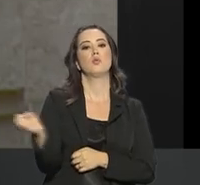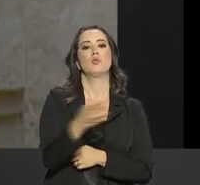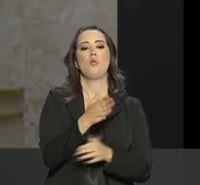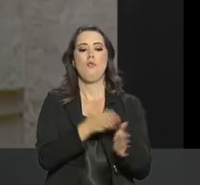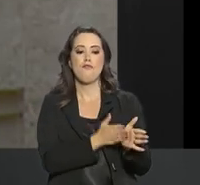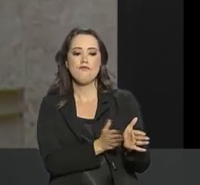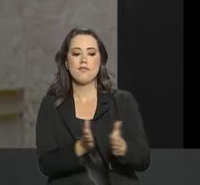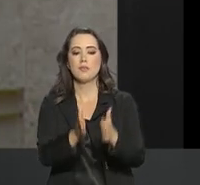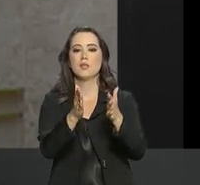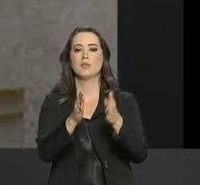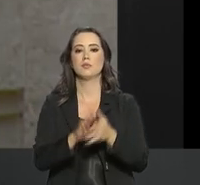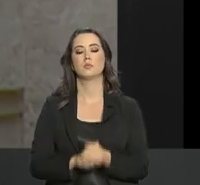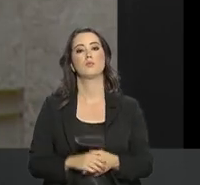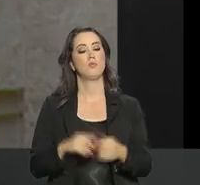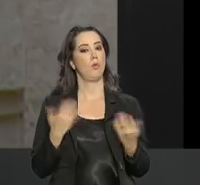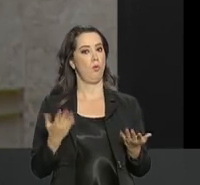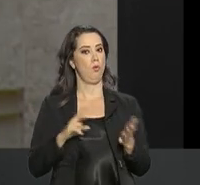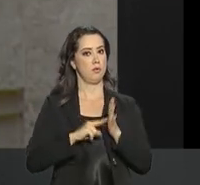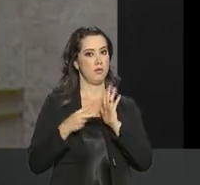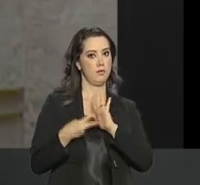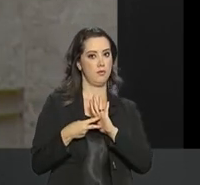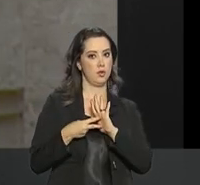ordem constitucional, ou seja,